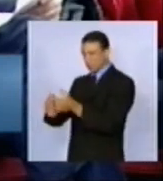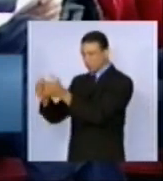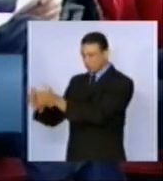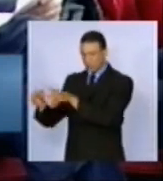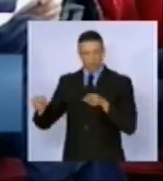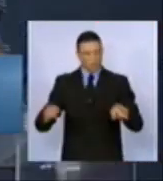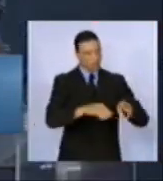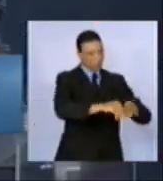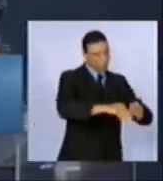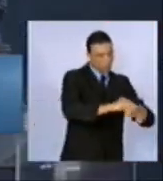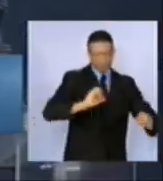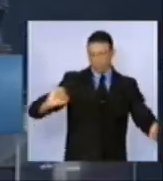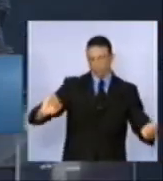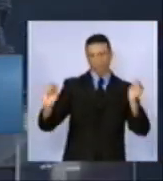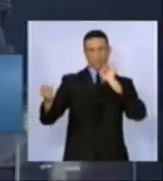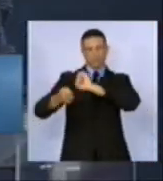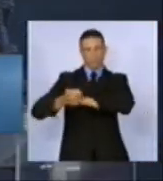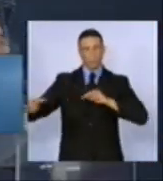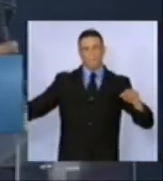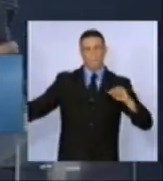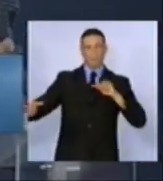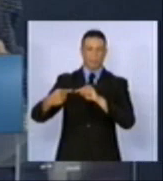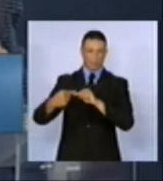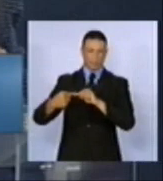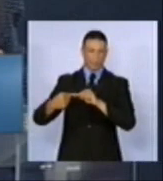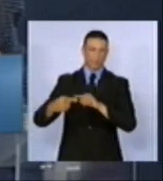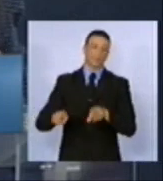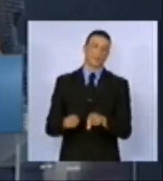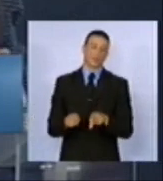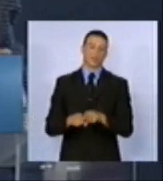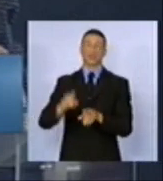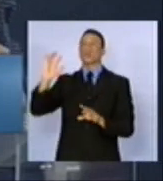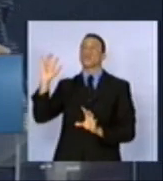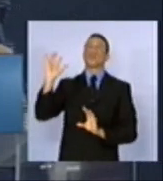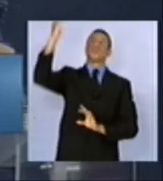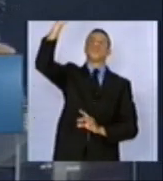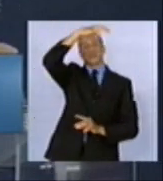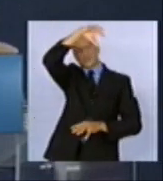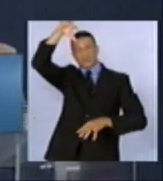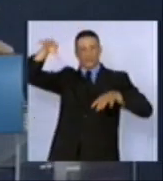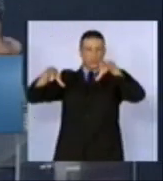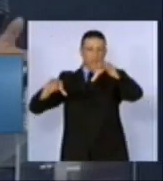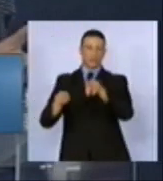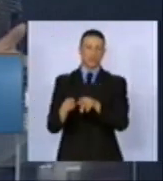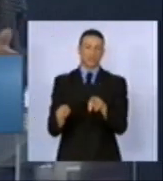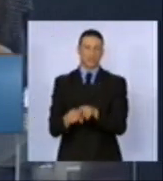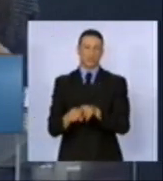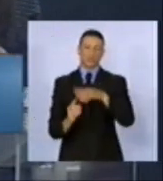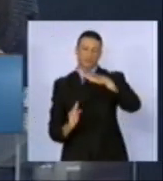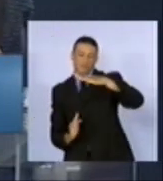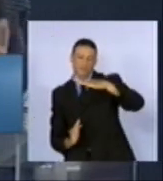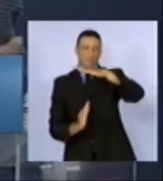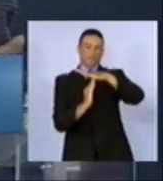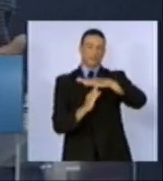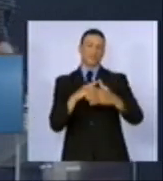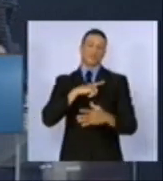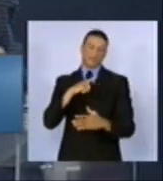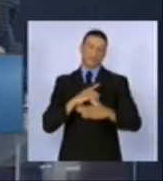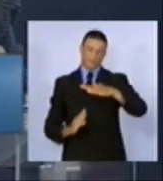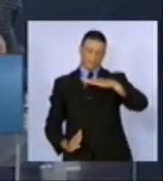e para recepcionar a colheita mecanizada limitações climáticas e adaptação de outras culturas as limitações climáticas